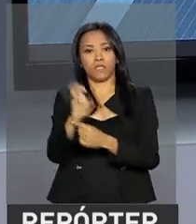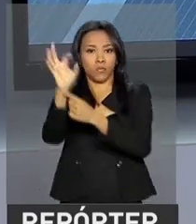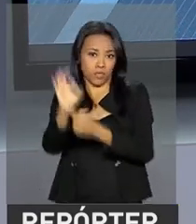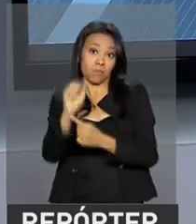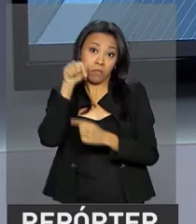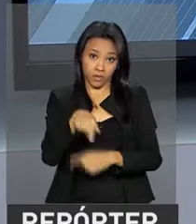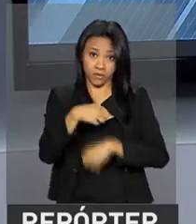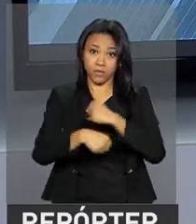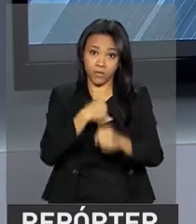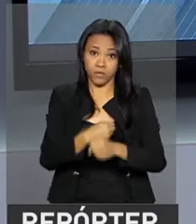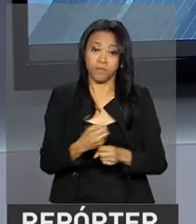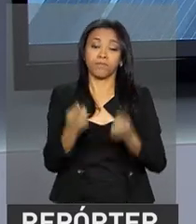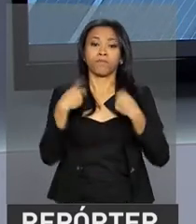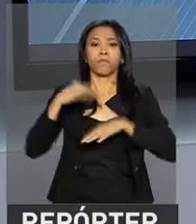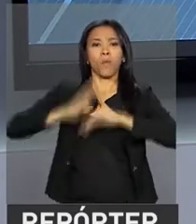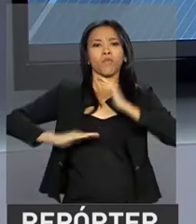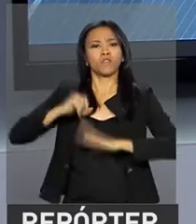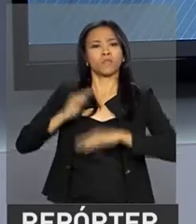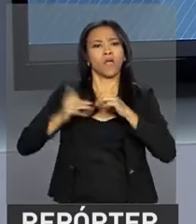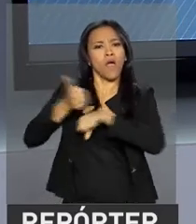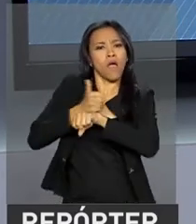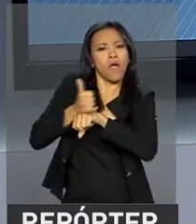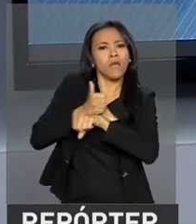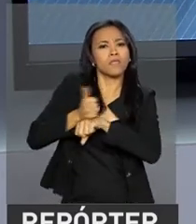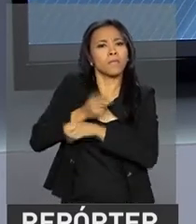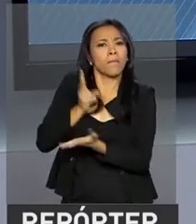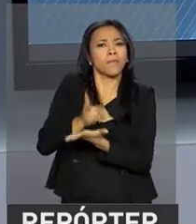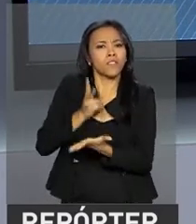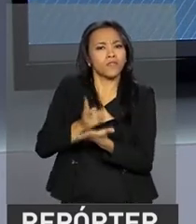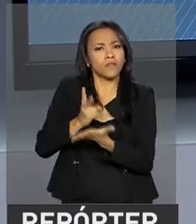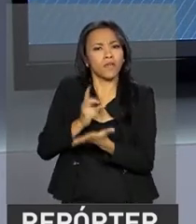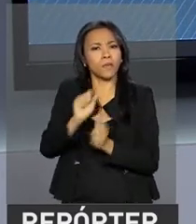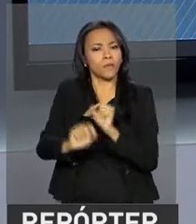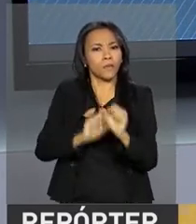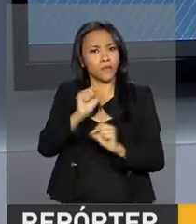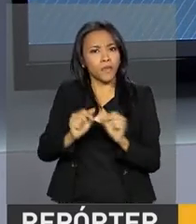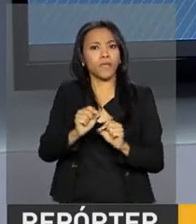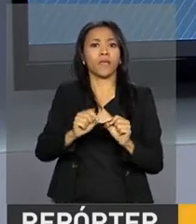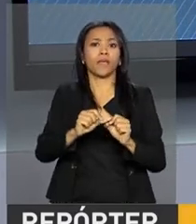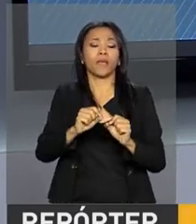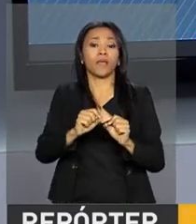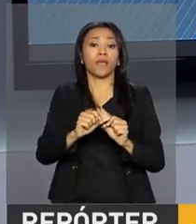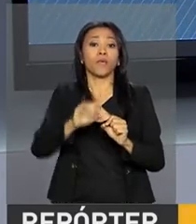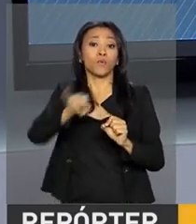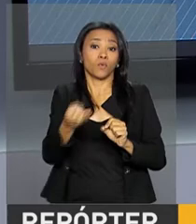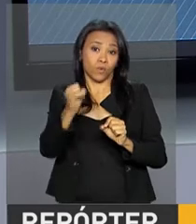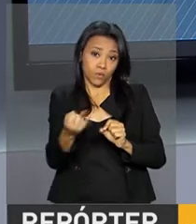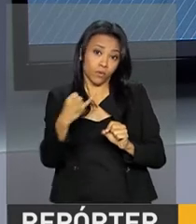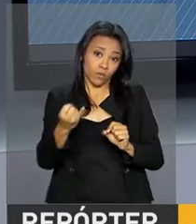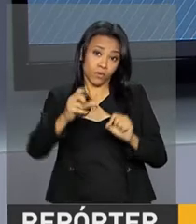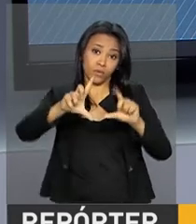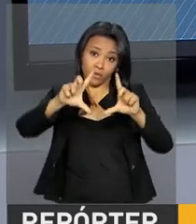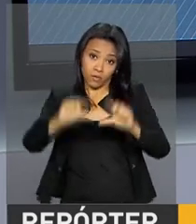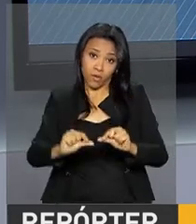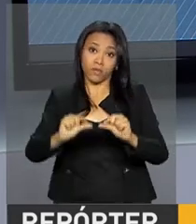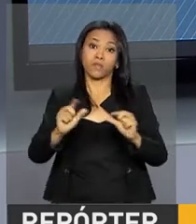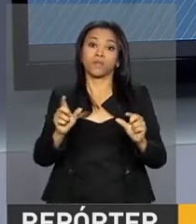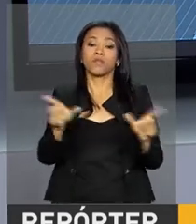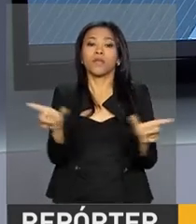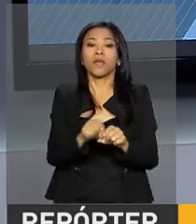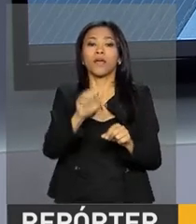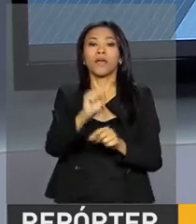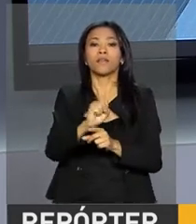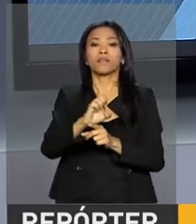para este ano. Analistas e investidores mantiveram a estimativa para a taxa básica de juros da economia, a Selic,